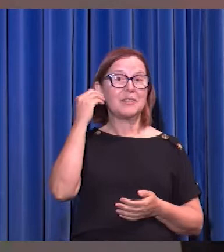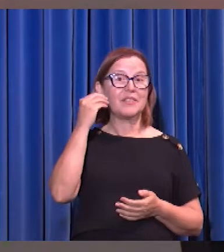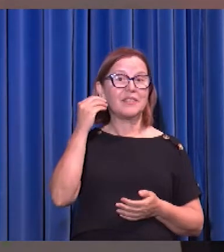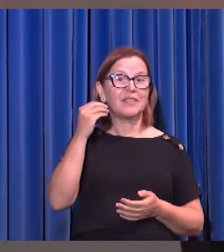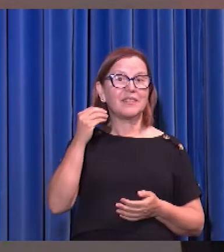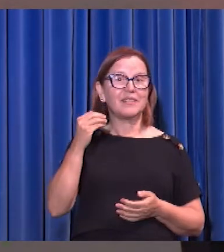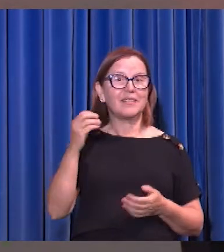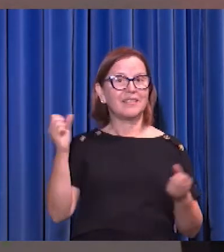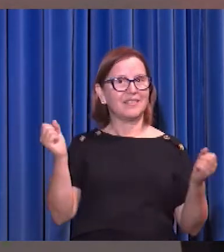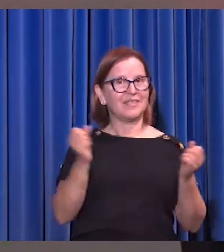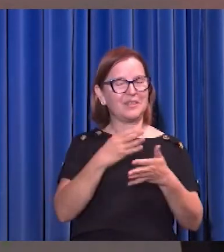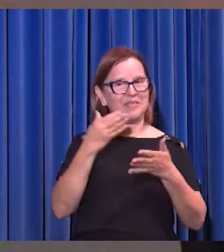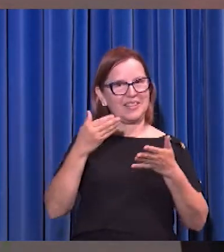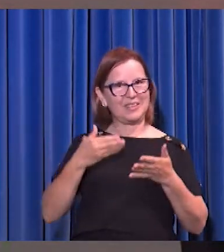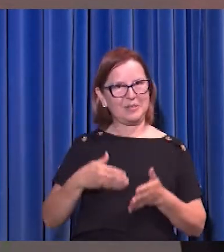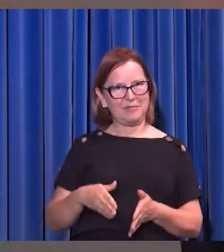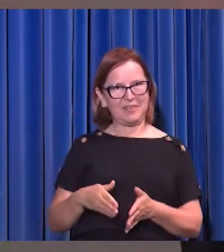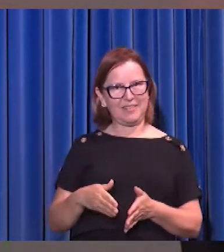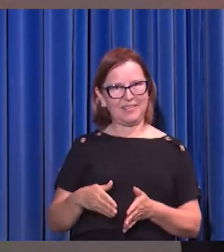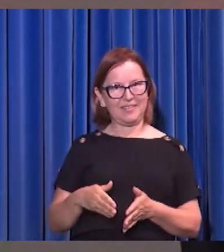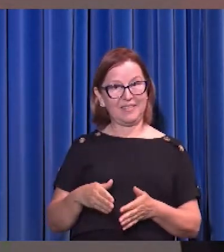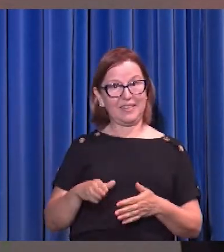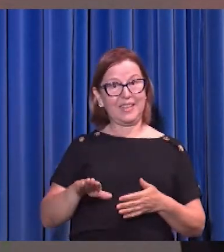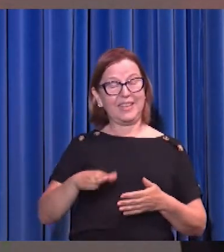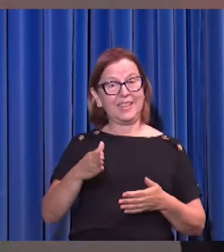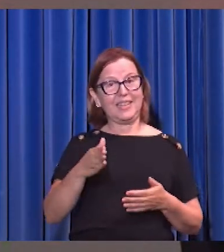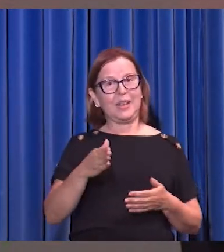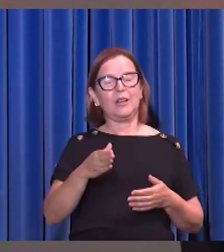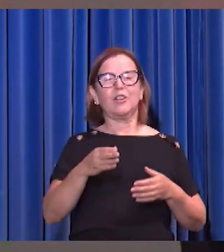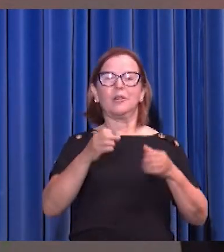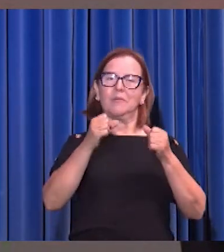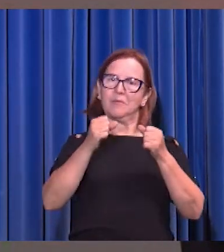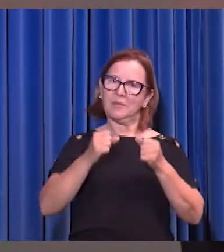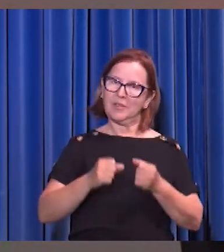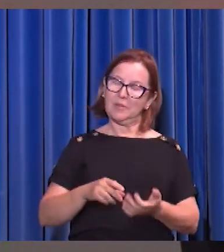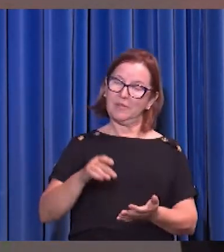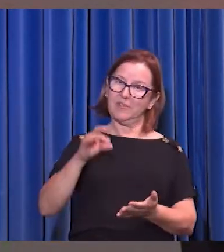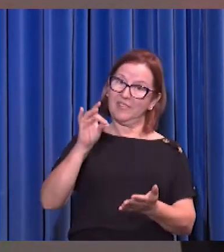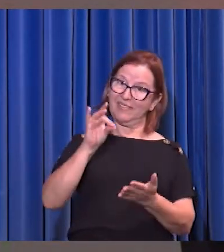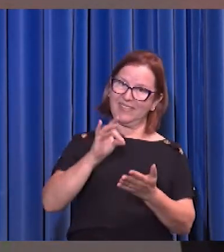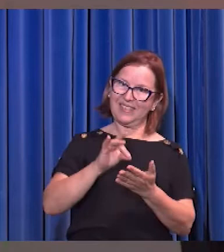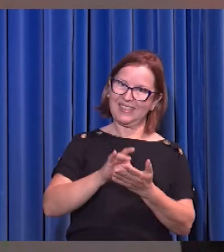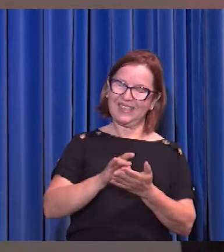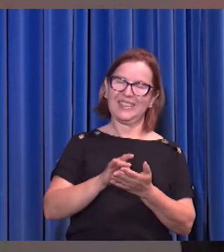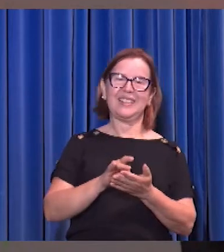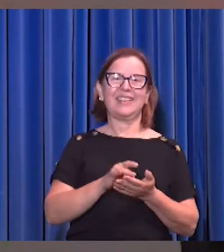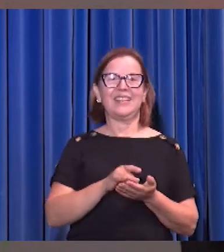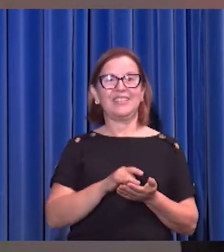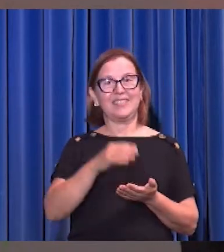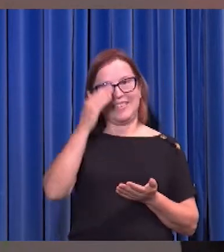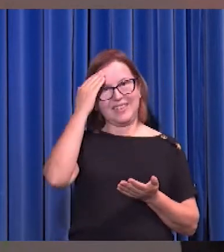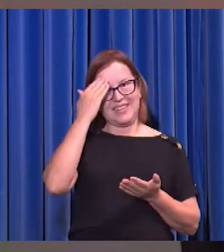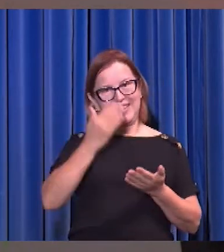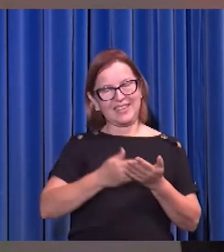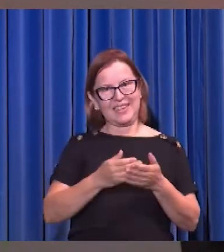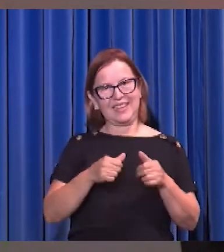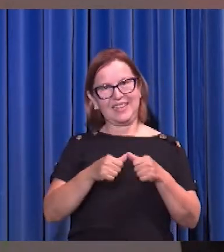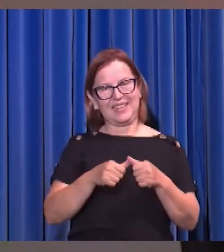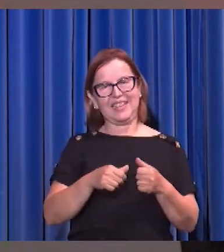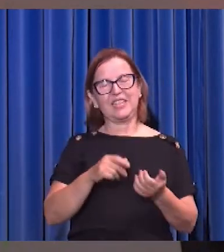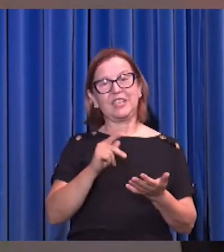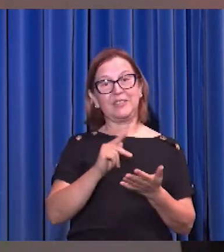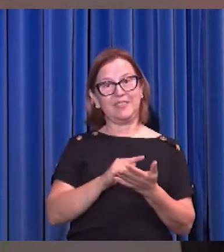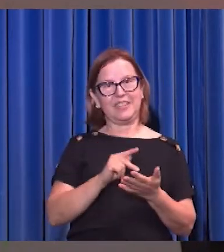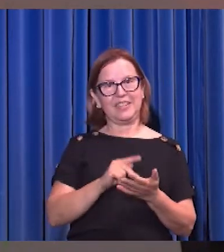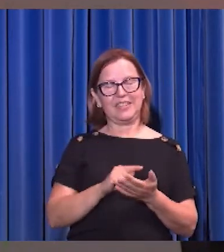novo nascimento, é que nós poderemos realmente reconhecer essas verdades e termos